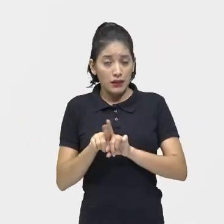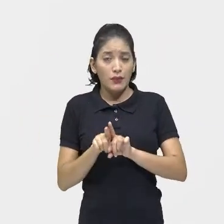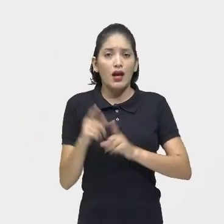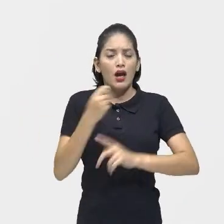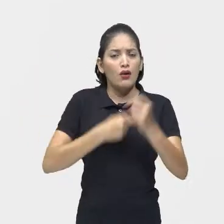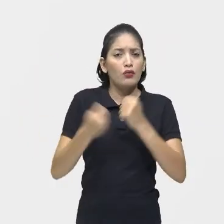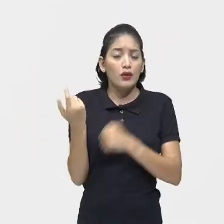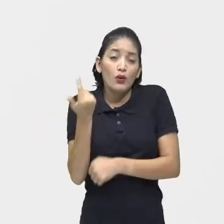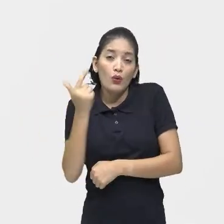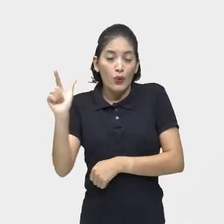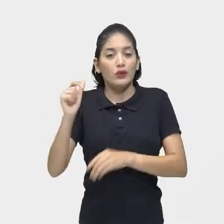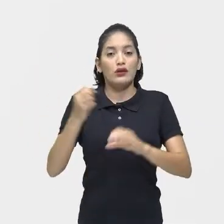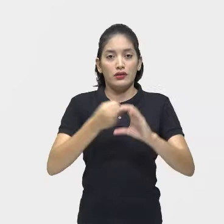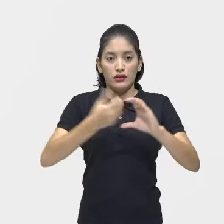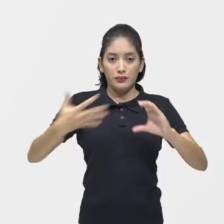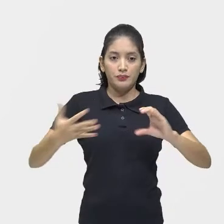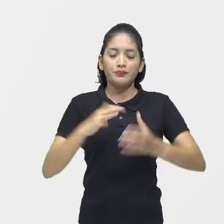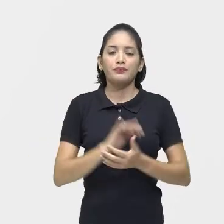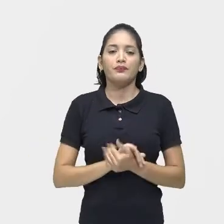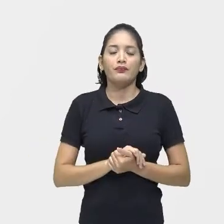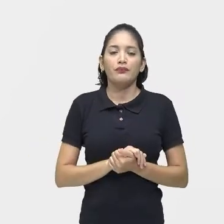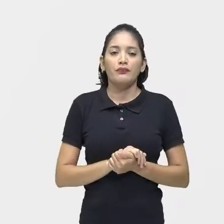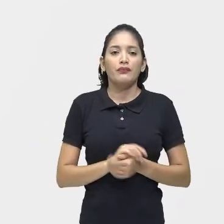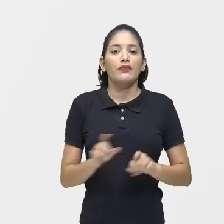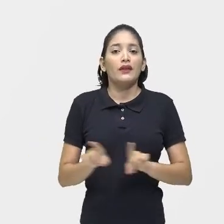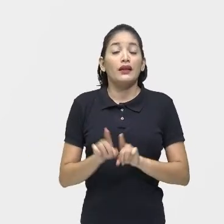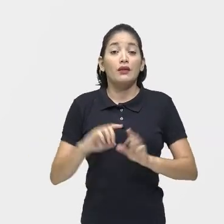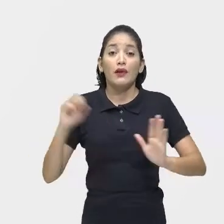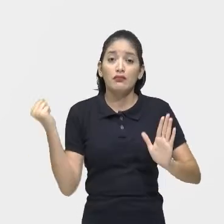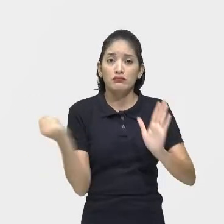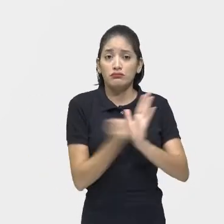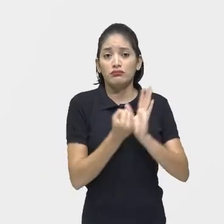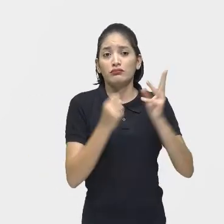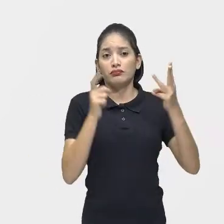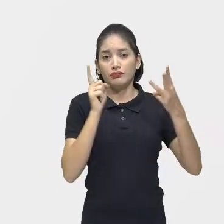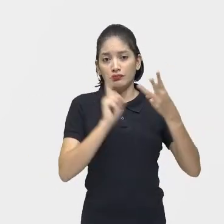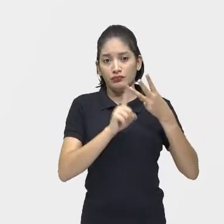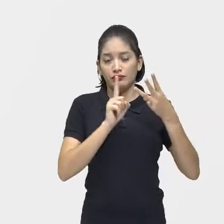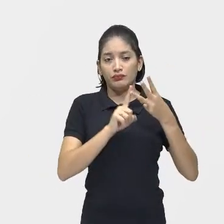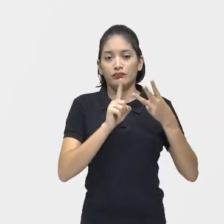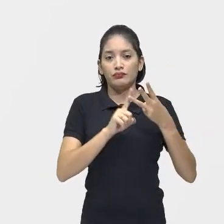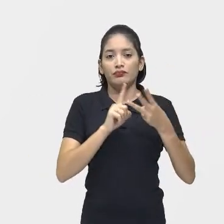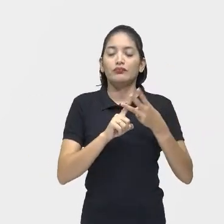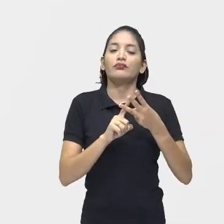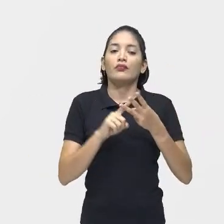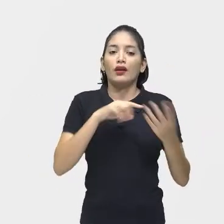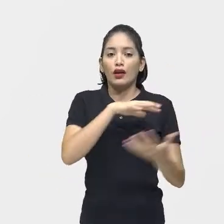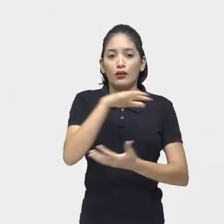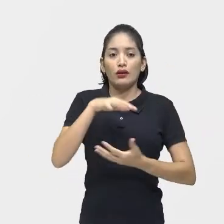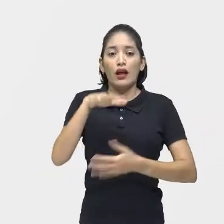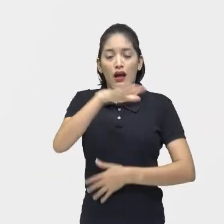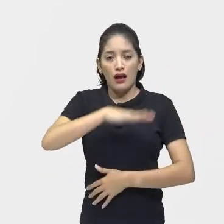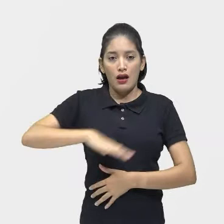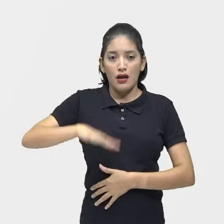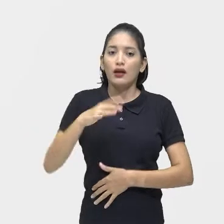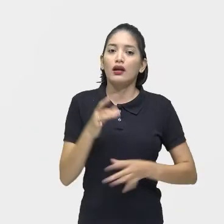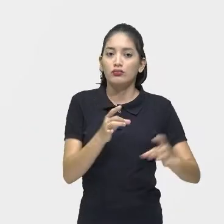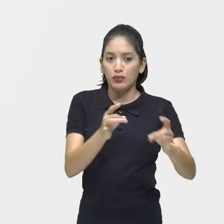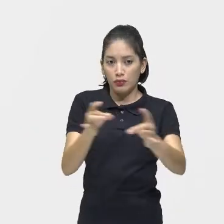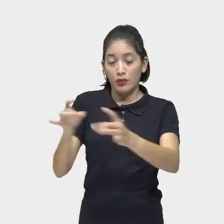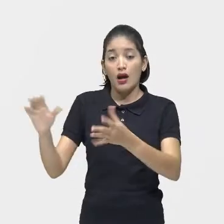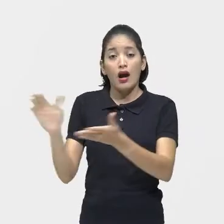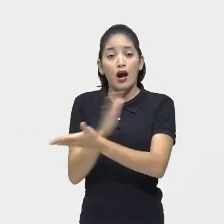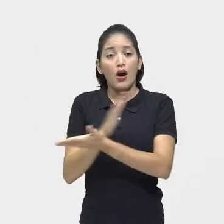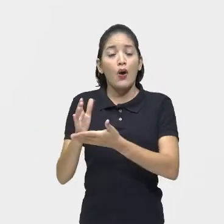outras características. Aí temos também um outro marco, né, que foi a Revolução Marítimo-Comercial, né, onde alguns desses